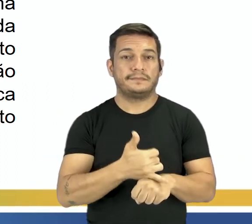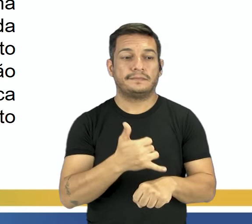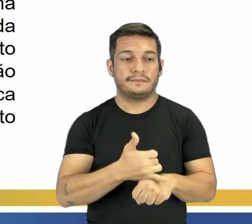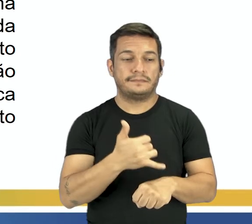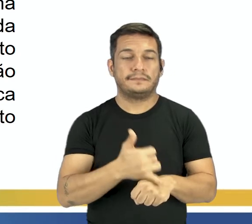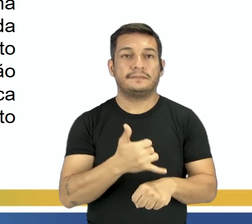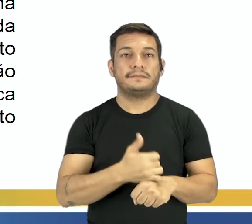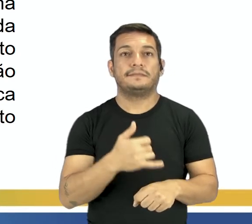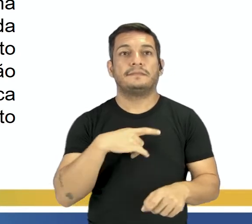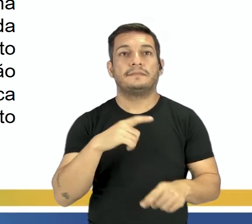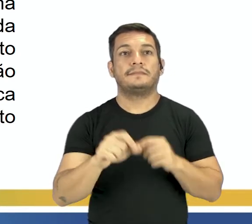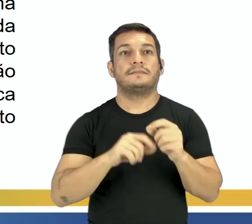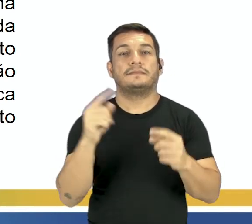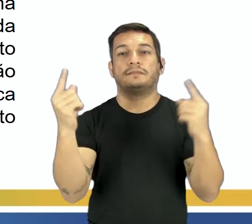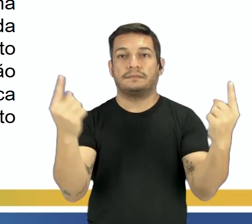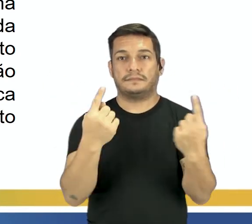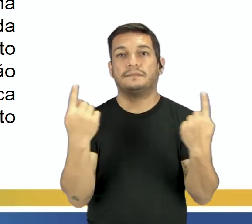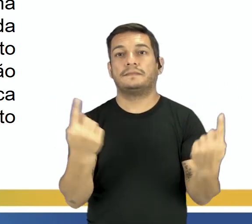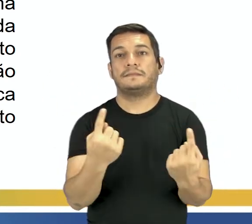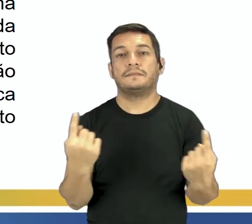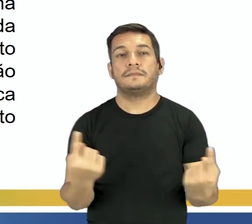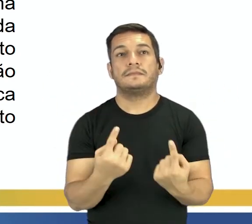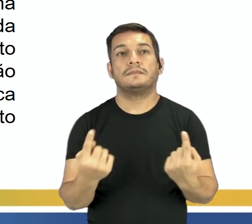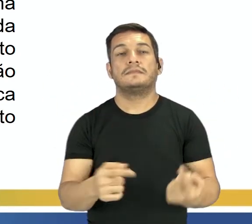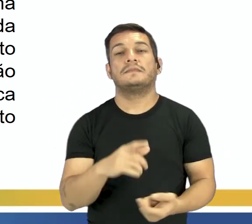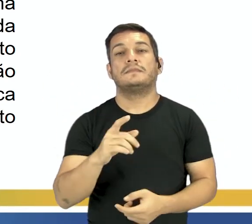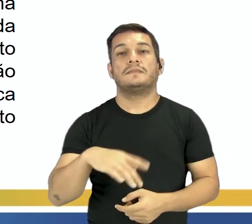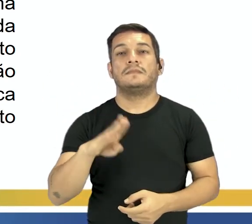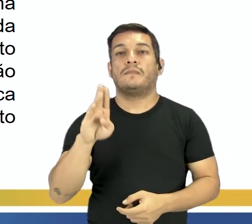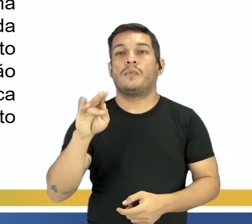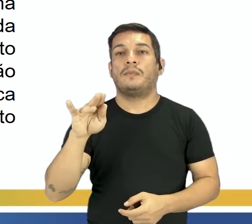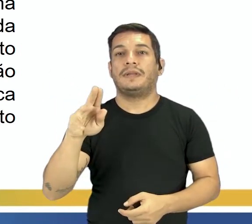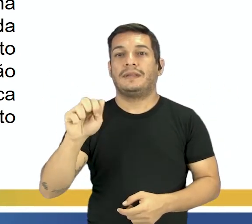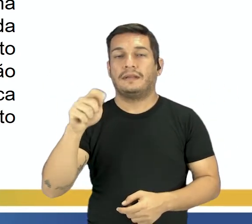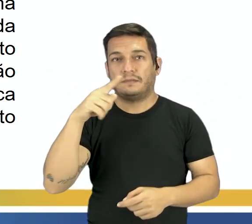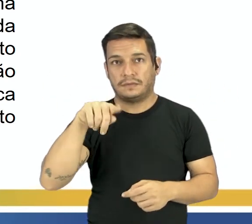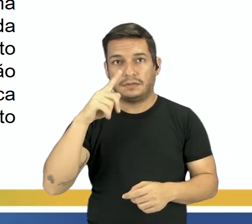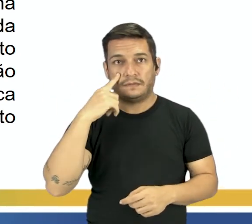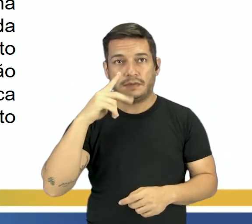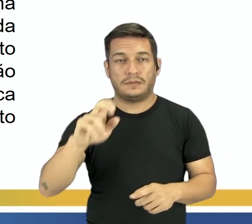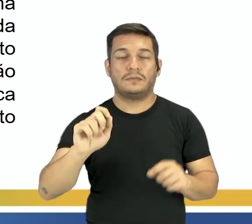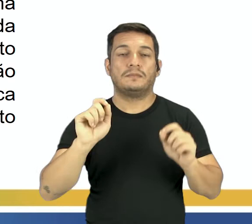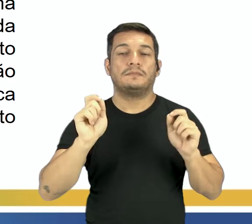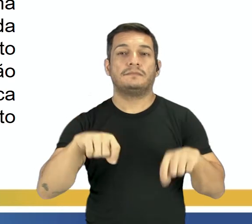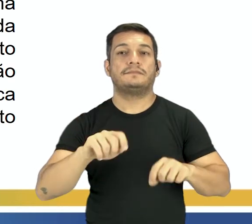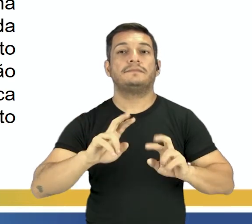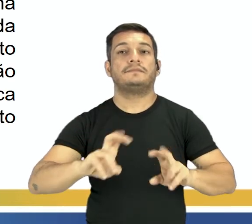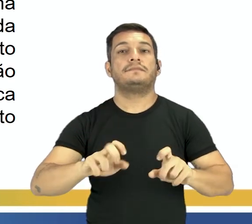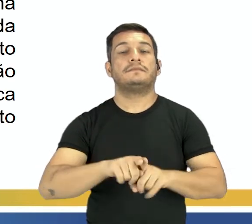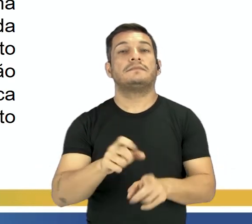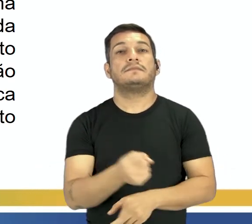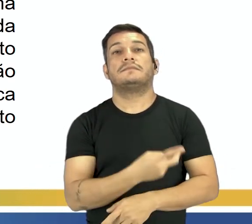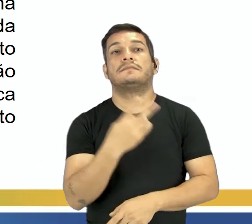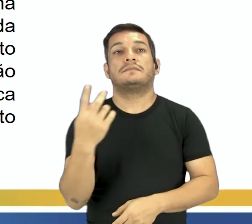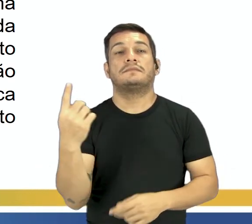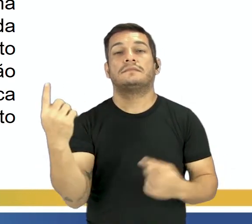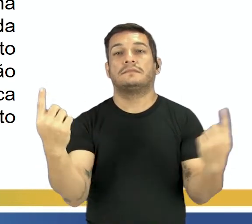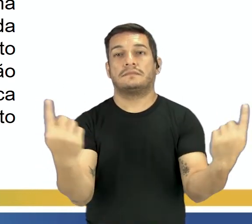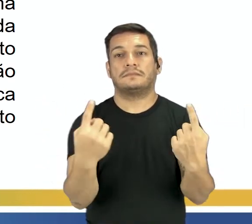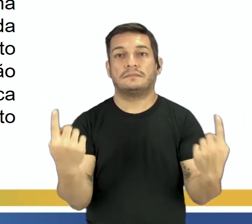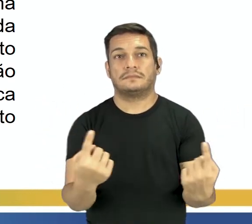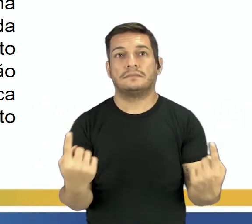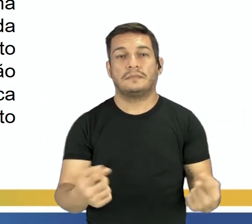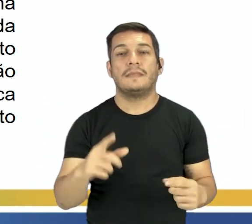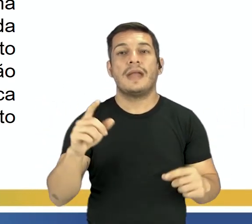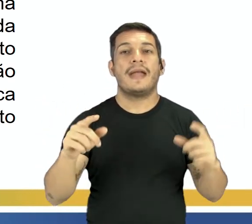partir daí 2 solenoides ou 2 bobinas que estão enroladas aí. E se você verificar, já é possível perceber que a quantidade de espiras de um